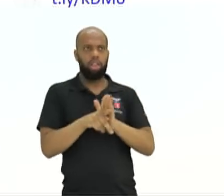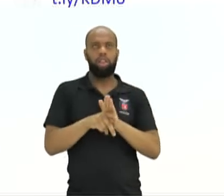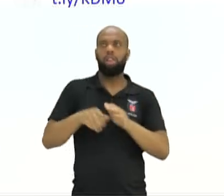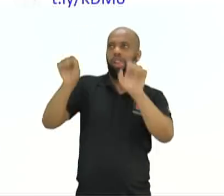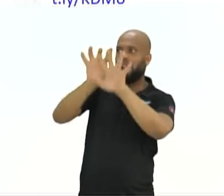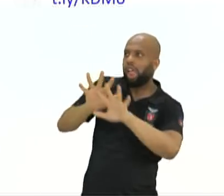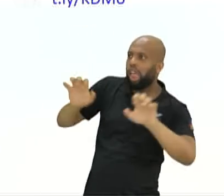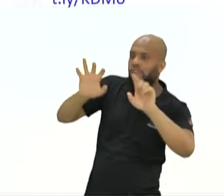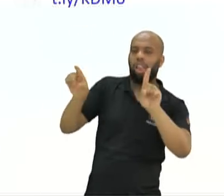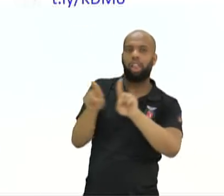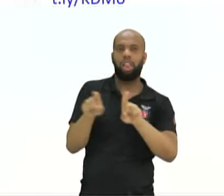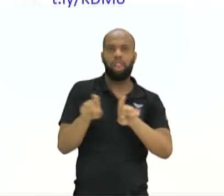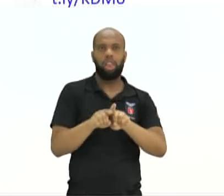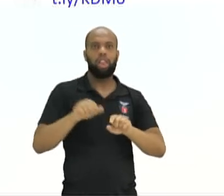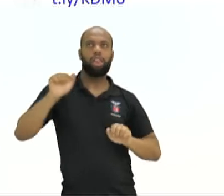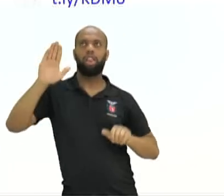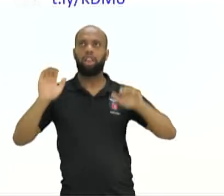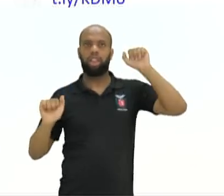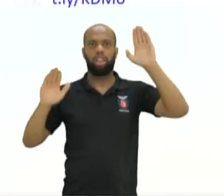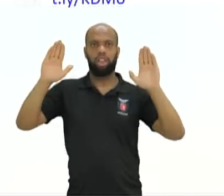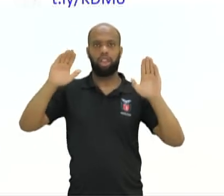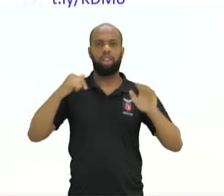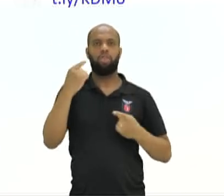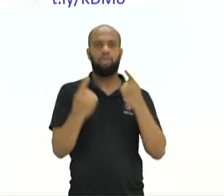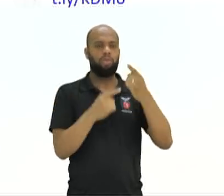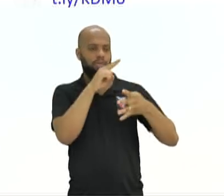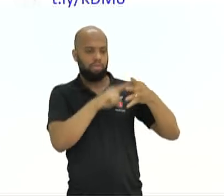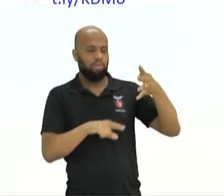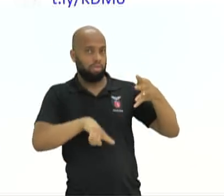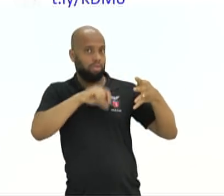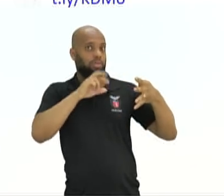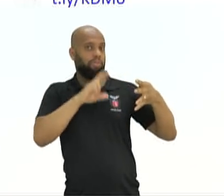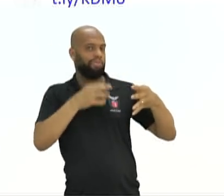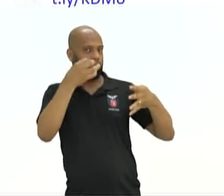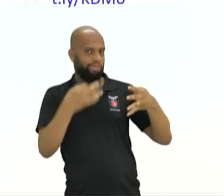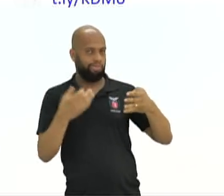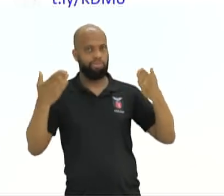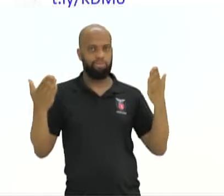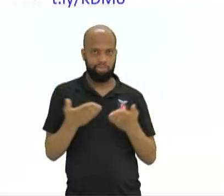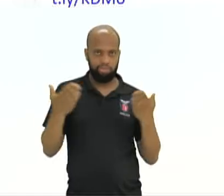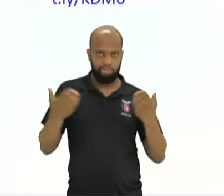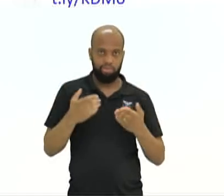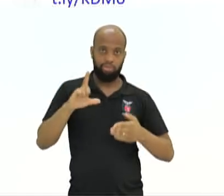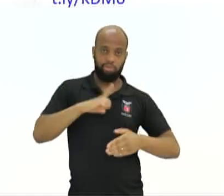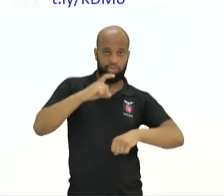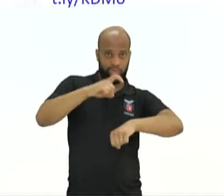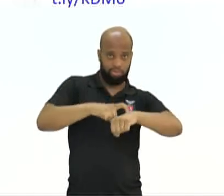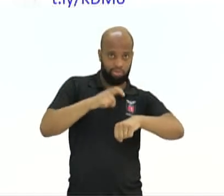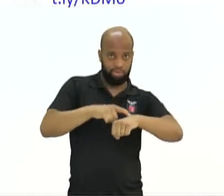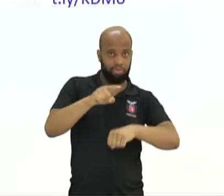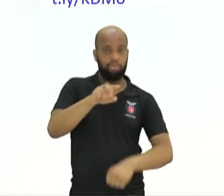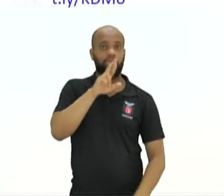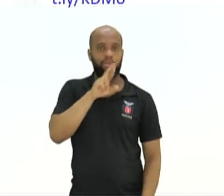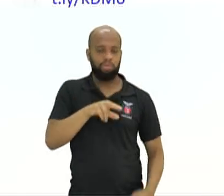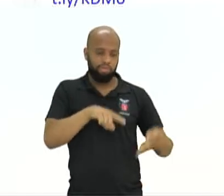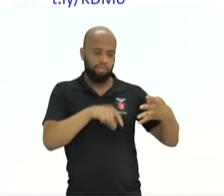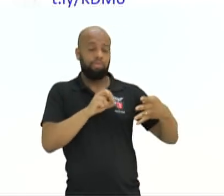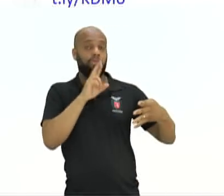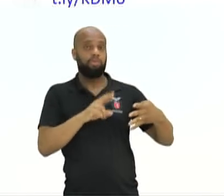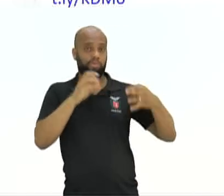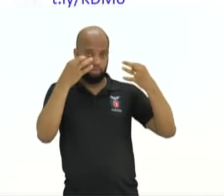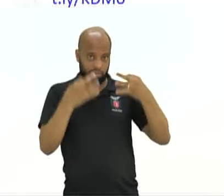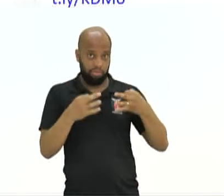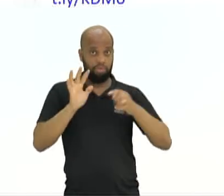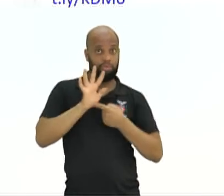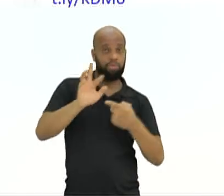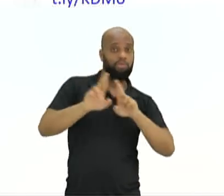e mímicas, né? Qual dessas alternativas, então, representa a